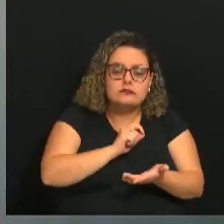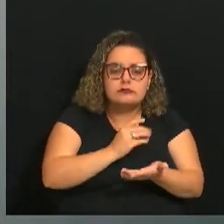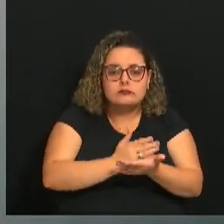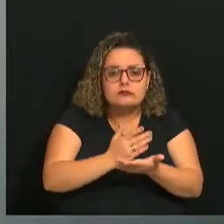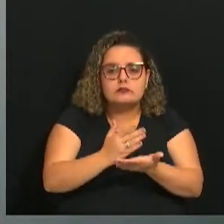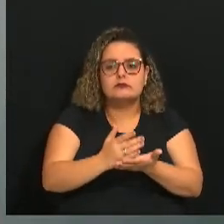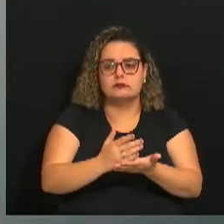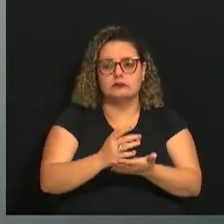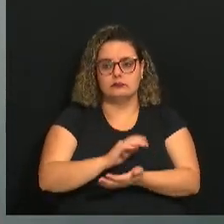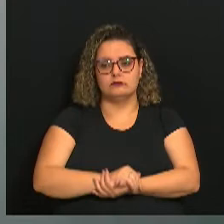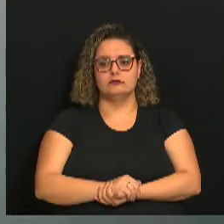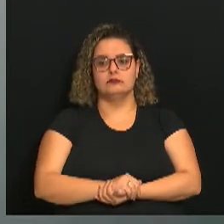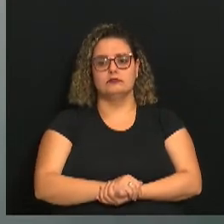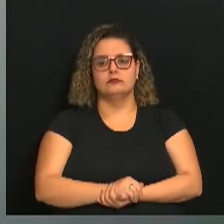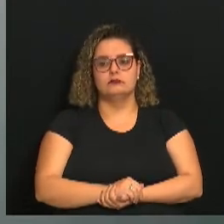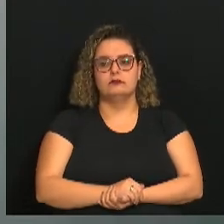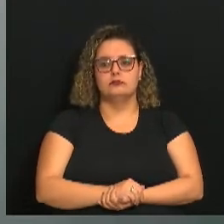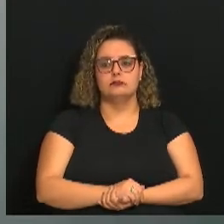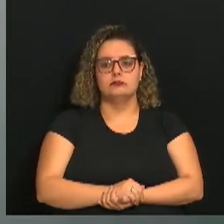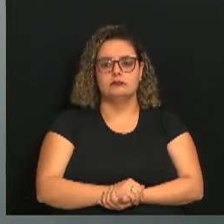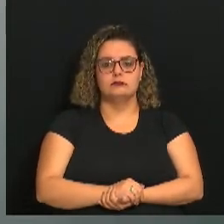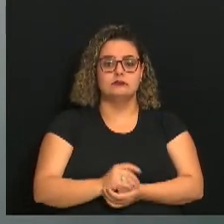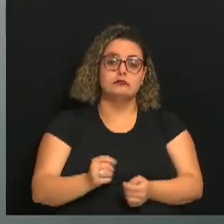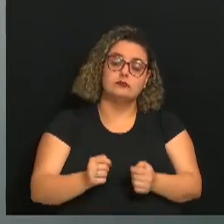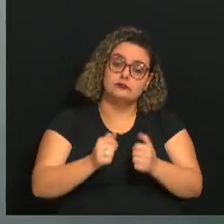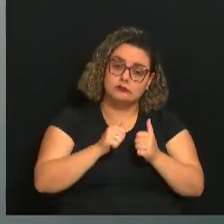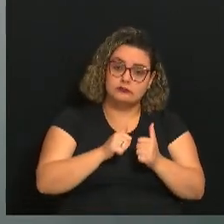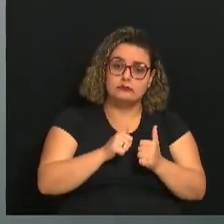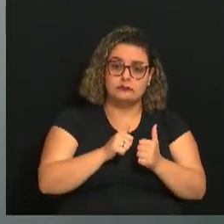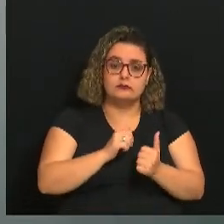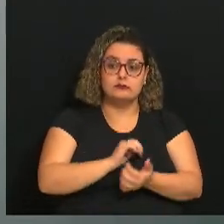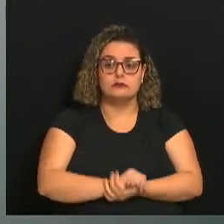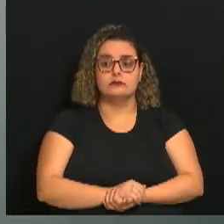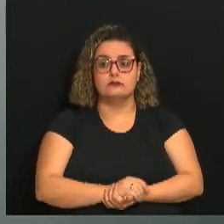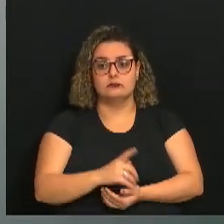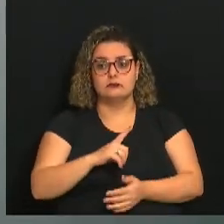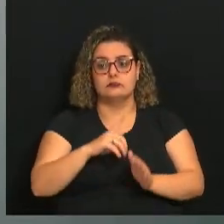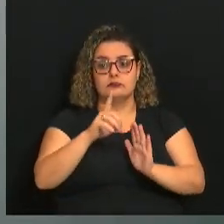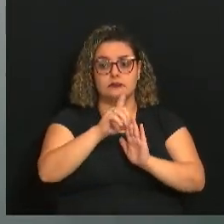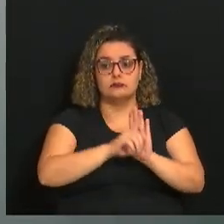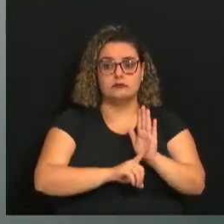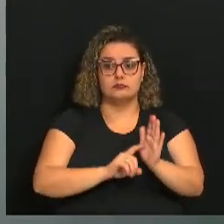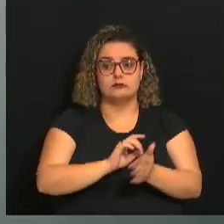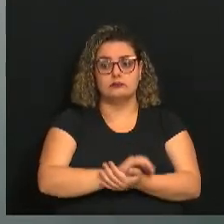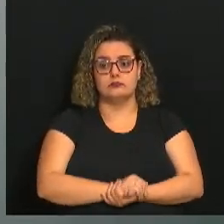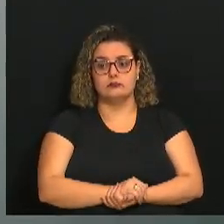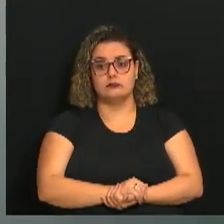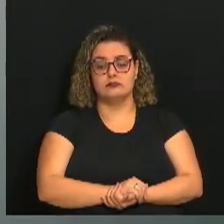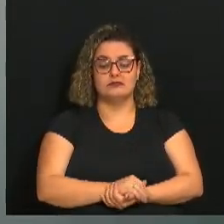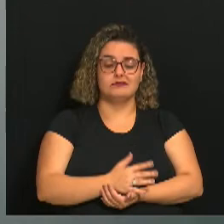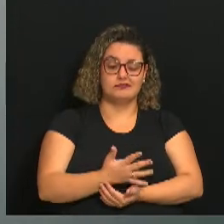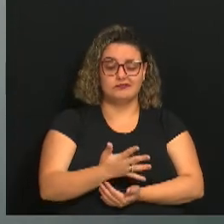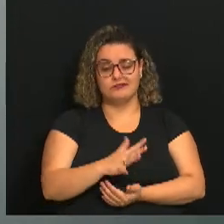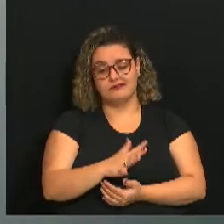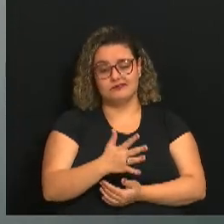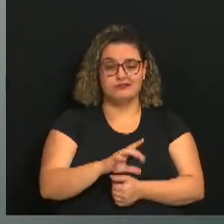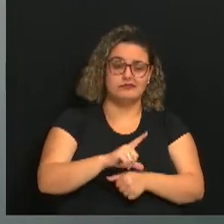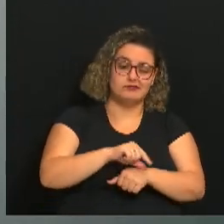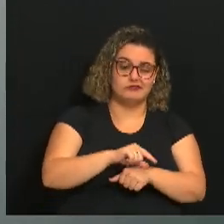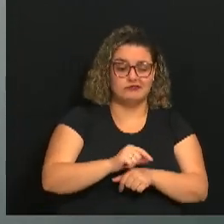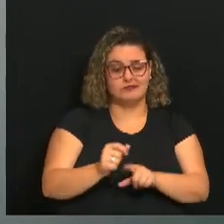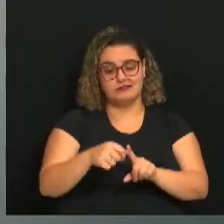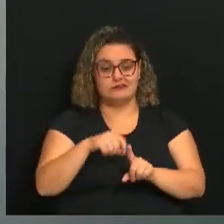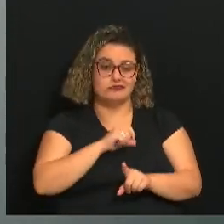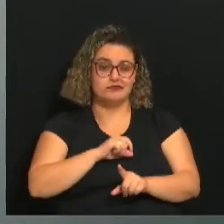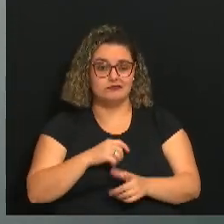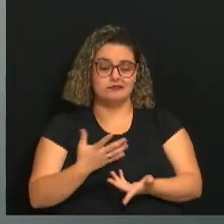direito, assim, esses benefícios aí que ele tinha direito, estavam ali meia boca, atrasada, aquela coisa, ele ainda